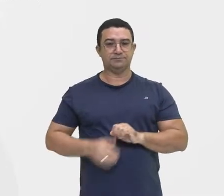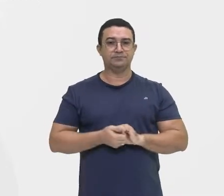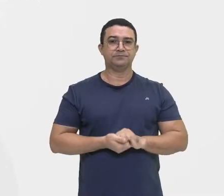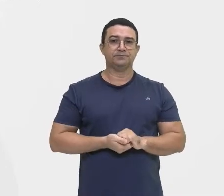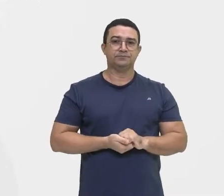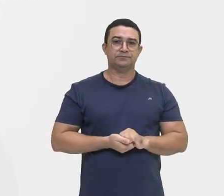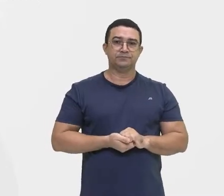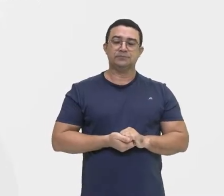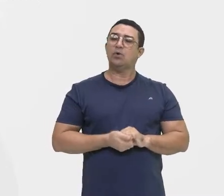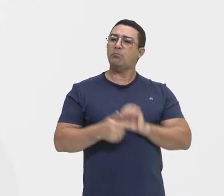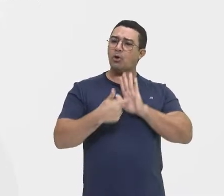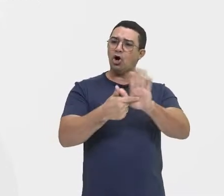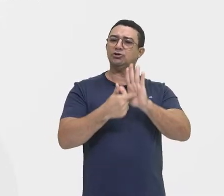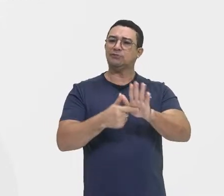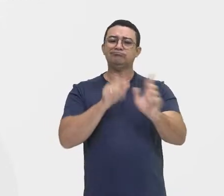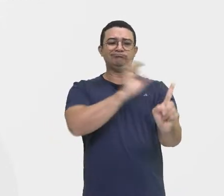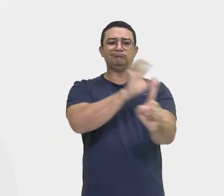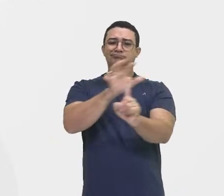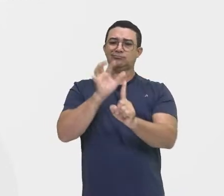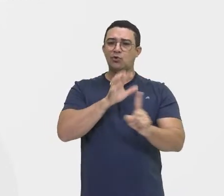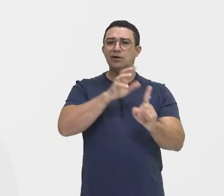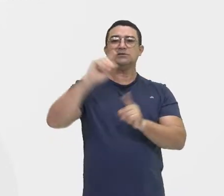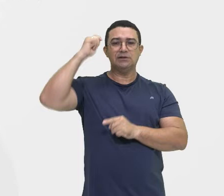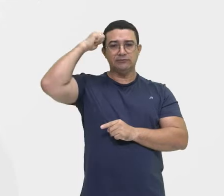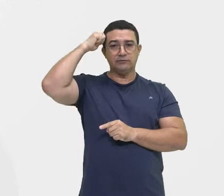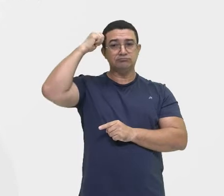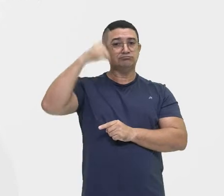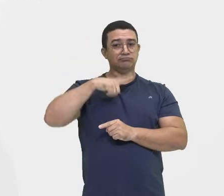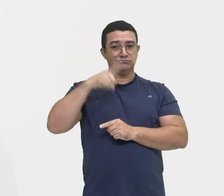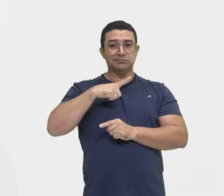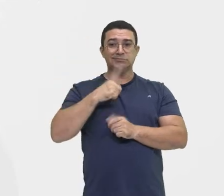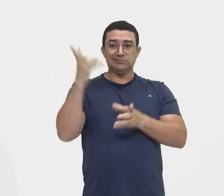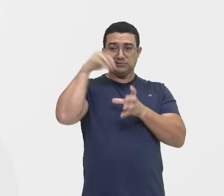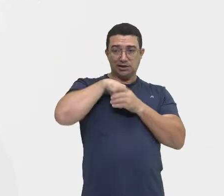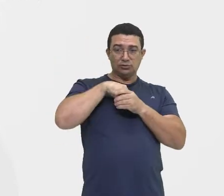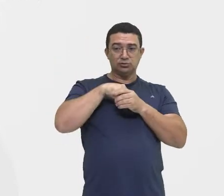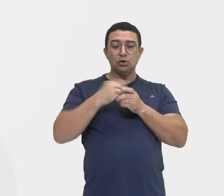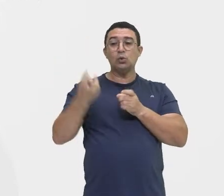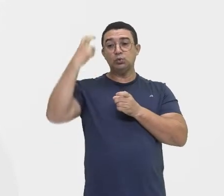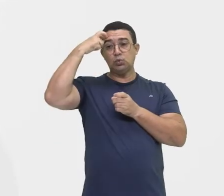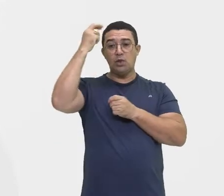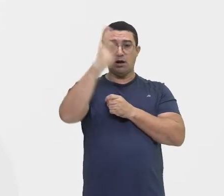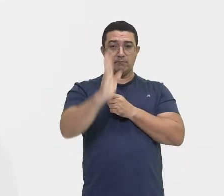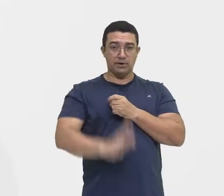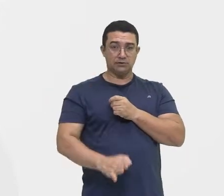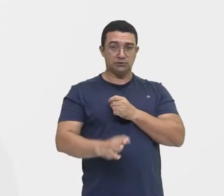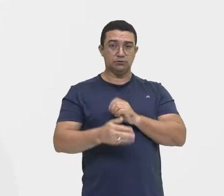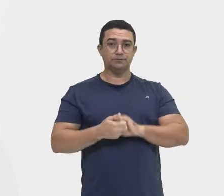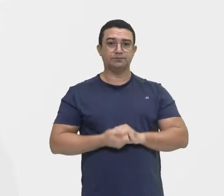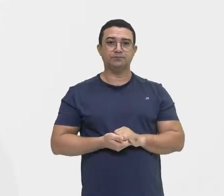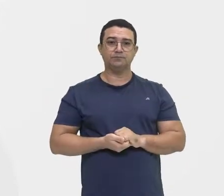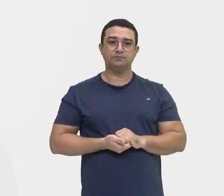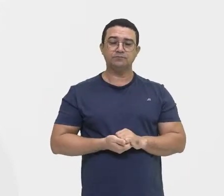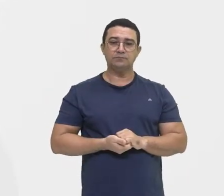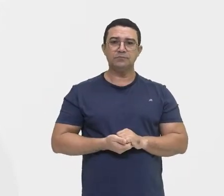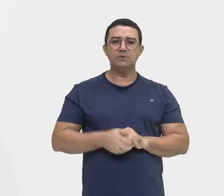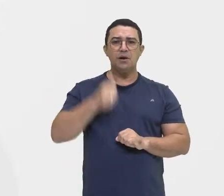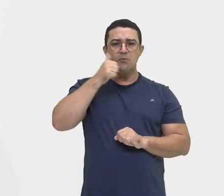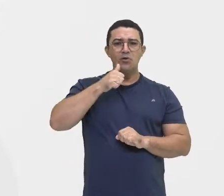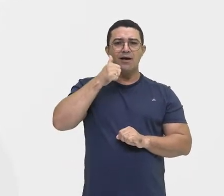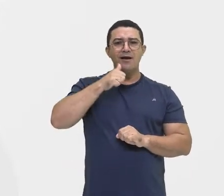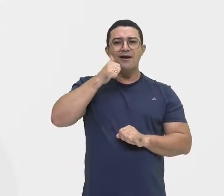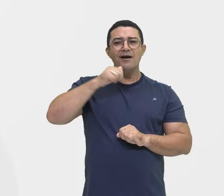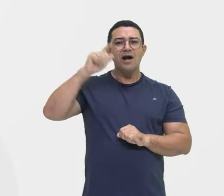grande influência africana que há na cultura brasileira. O fato das escravas africanas terem sido responsáveis